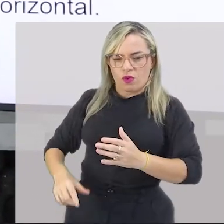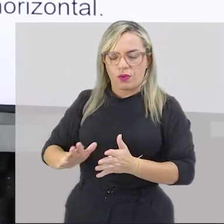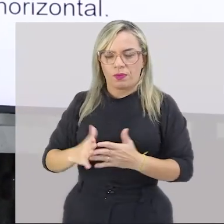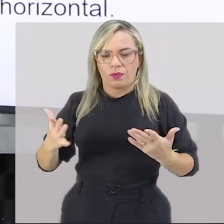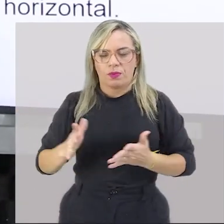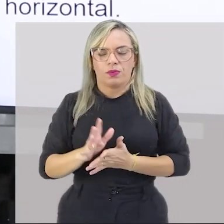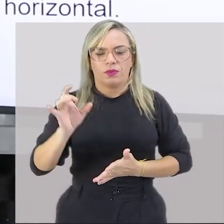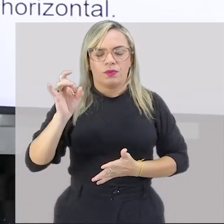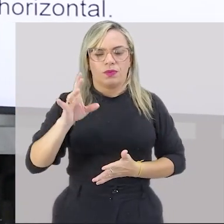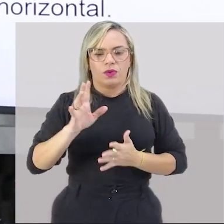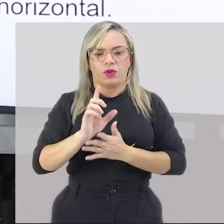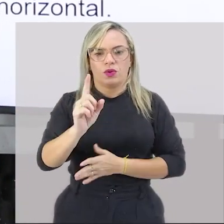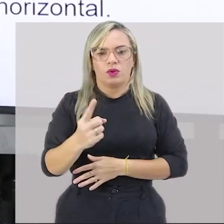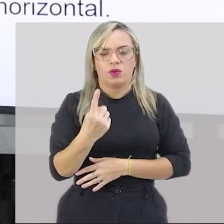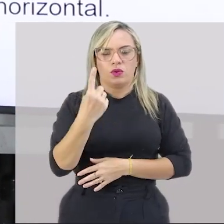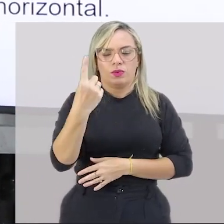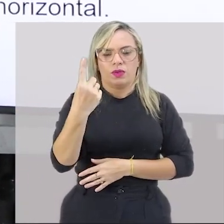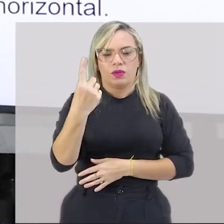Só que